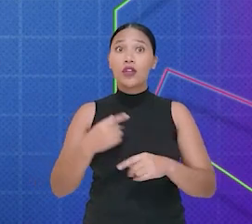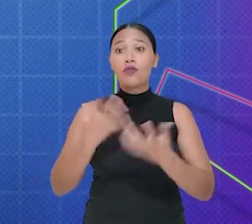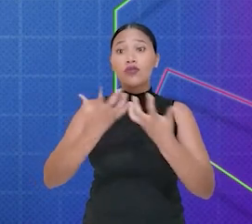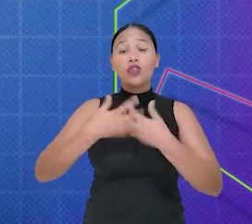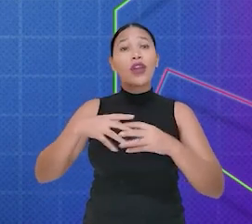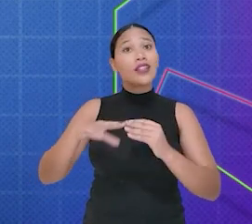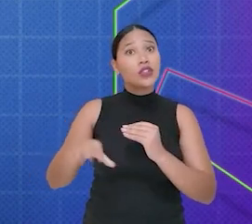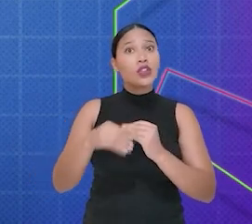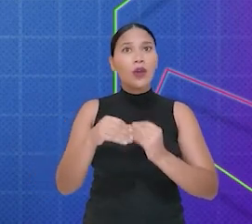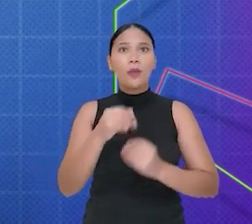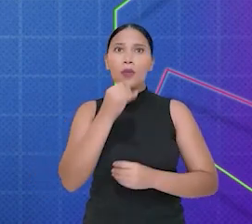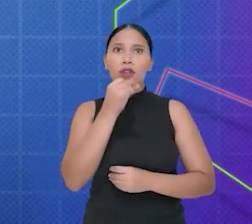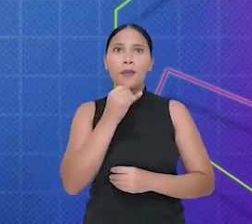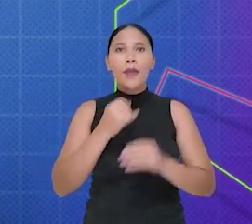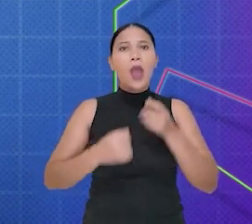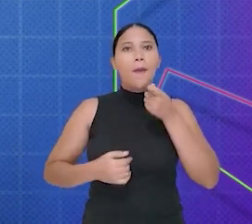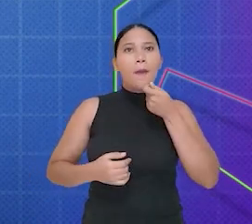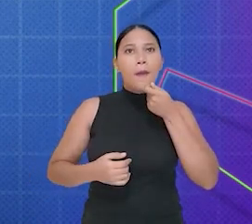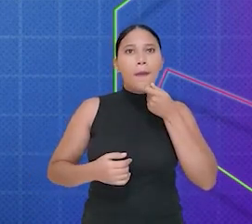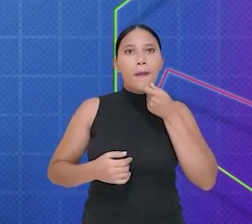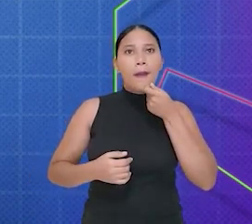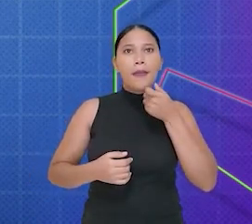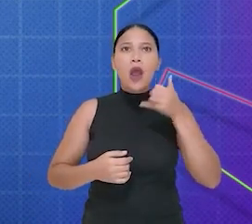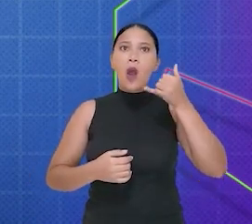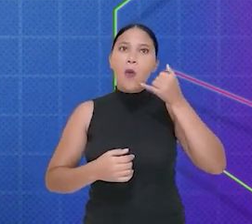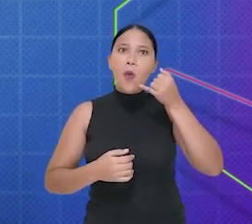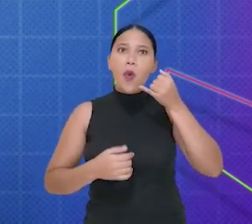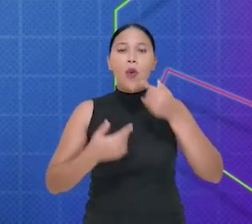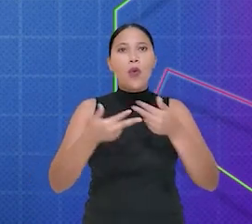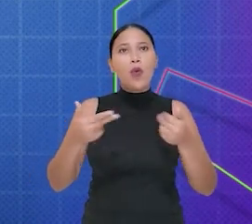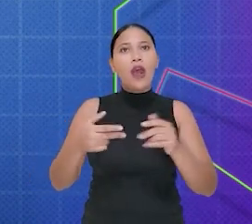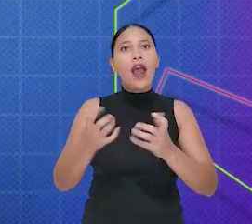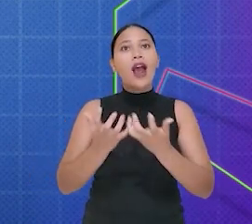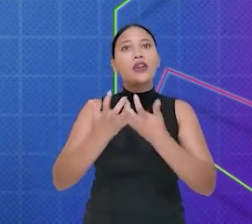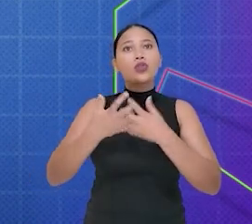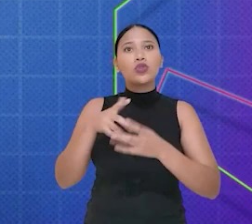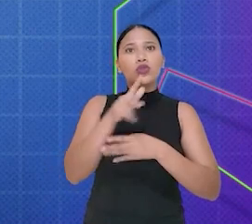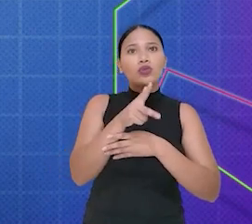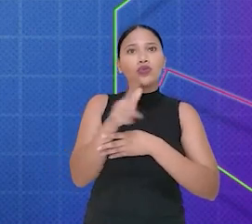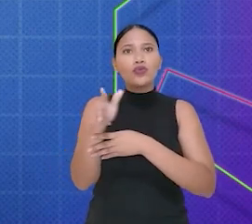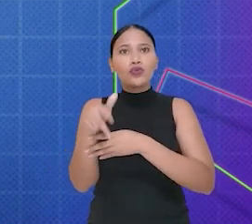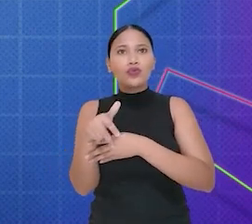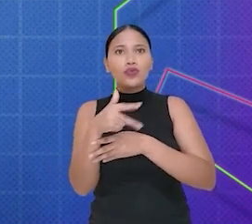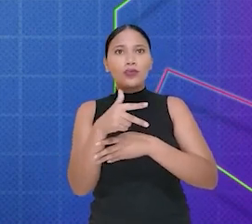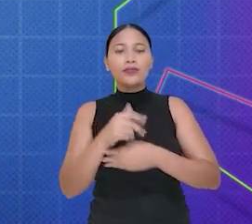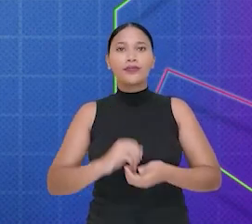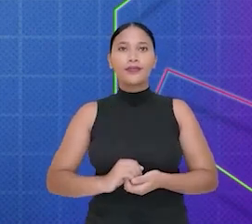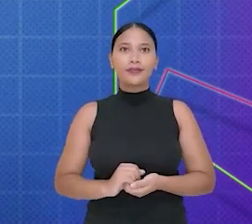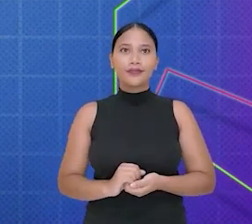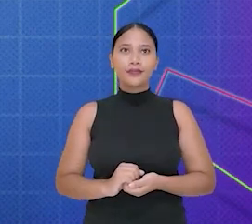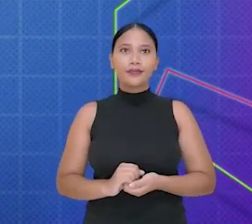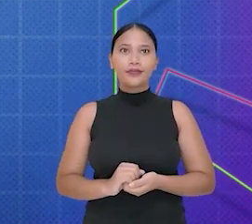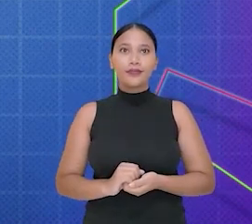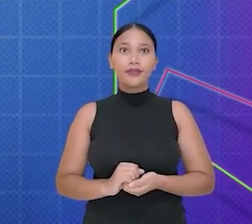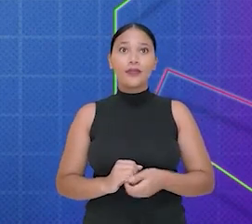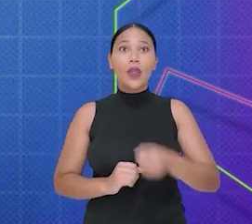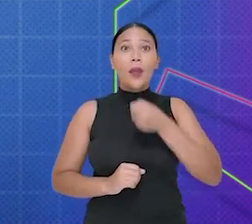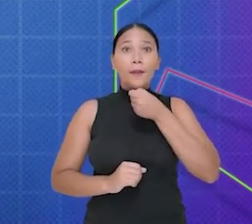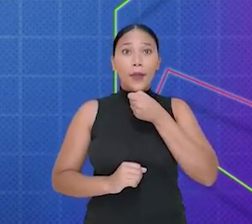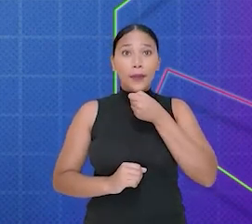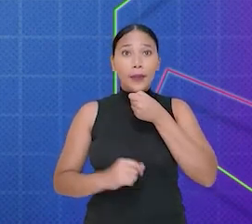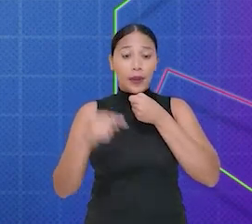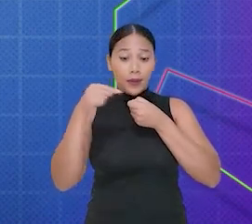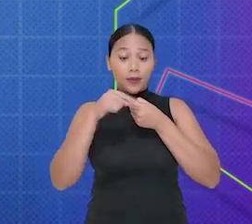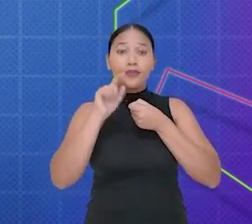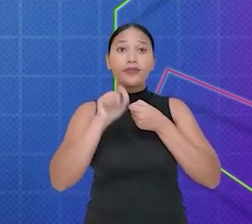possível escolher webcams com funções adicionais, como microfone integrado, zoom ótico e capacidade de ajuste da posição. O